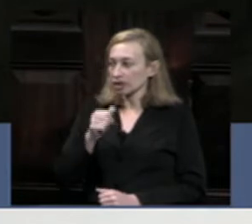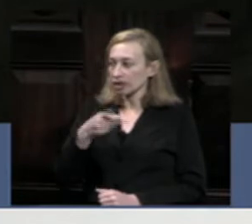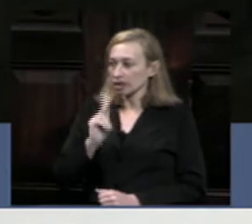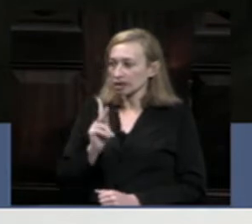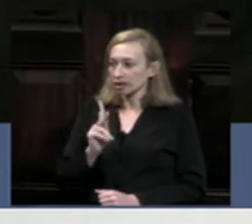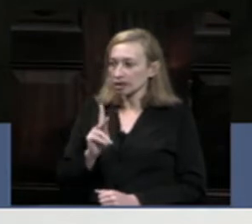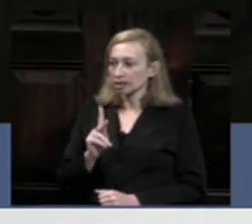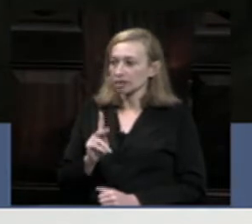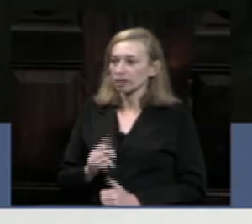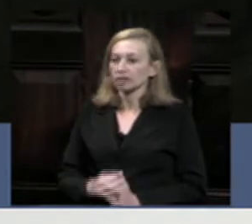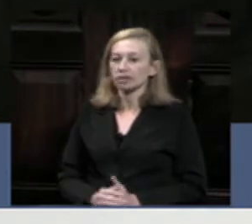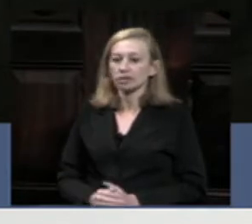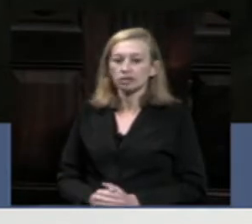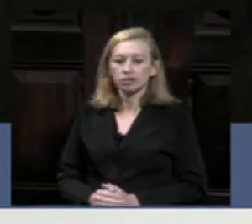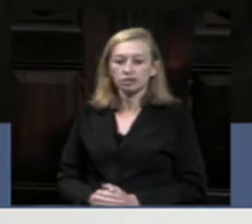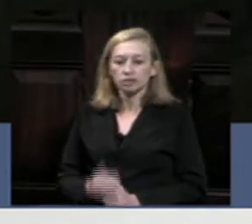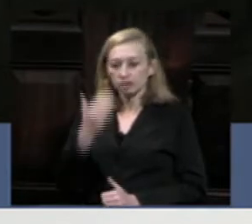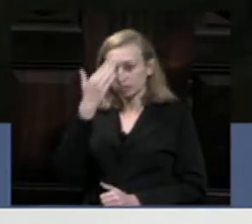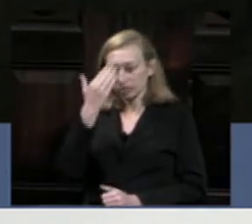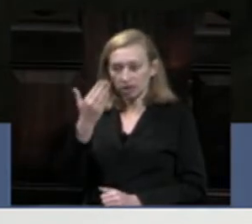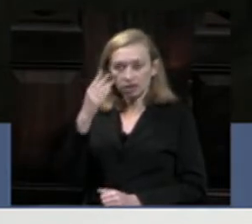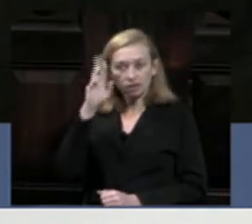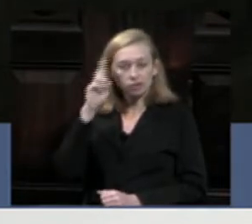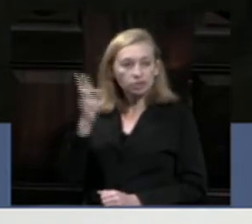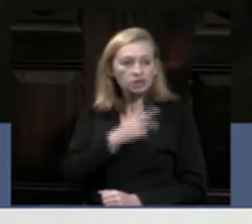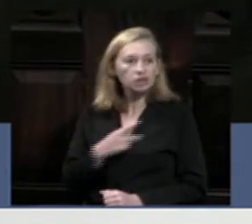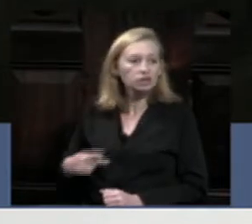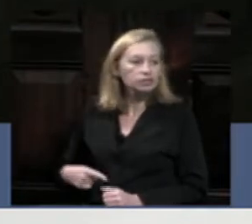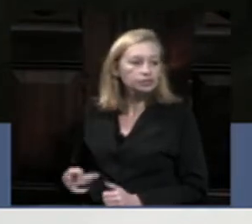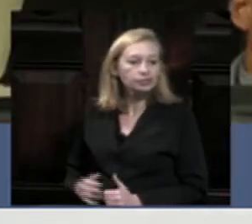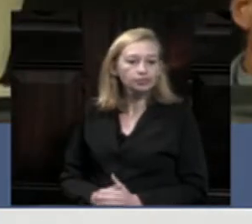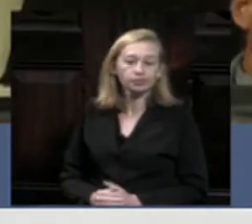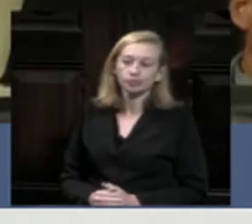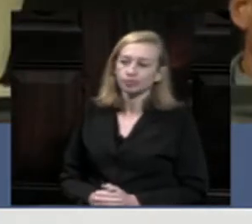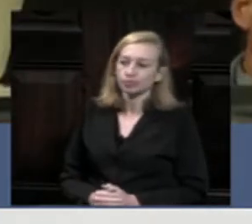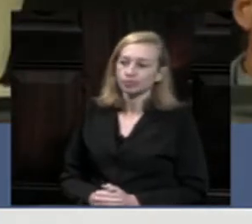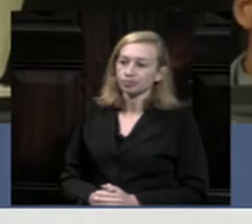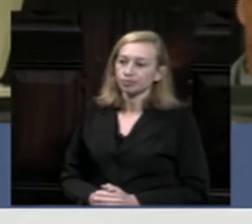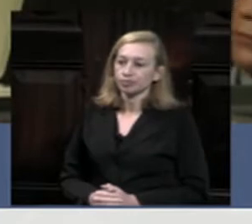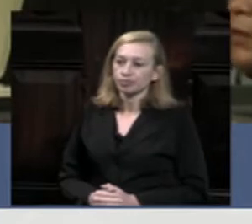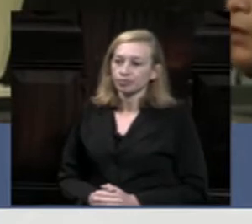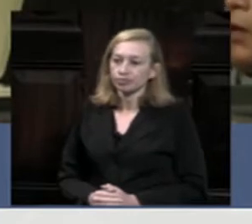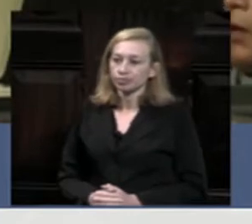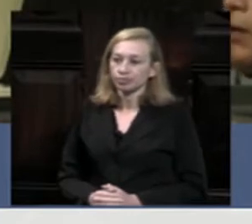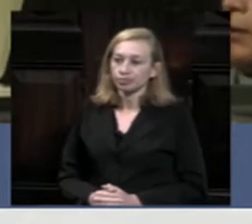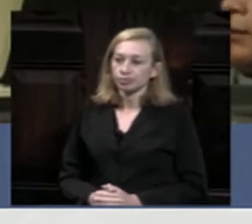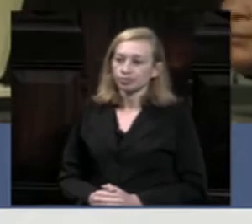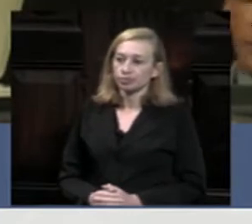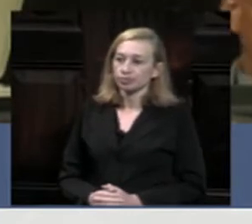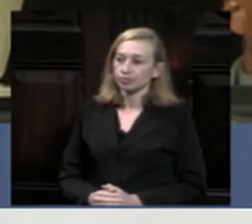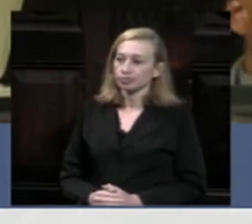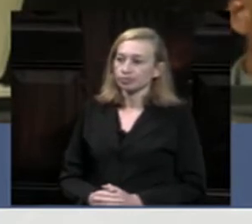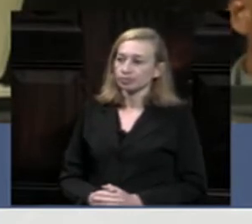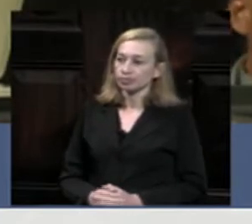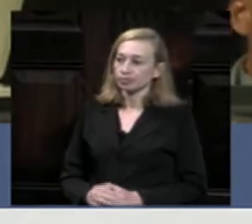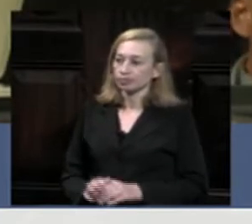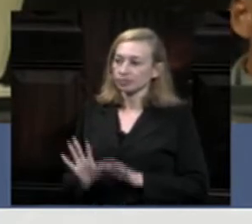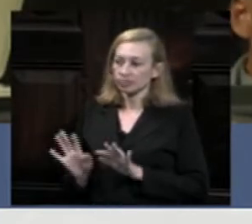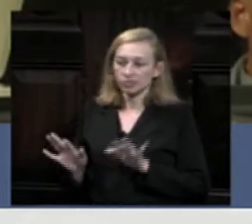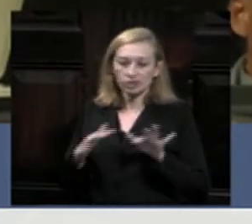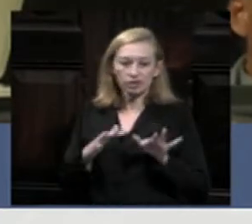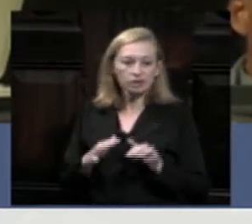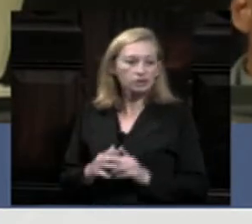voltar agora e publicar em segunda. Muito obrigado, senhor presidente. Deputado A presidência chama a atenção da assessoria, vamos republicar já com